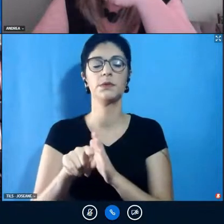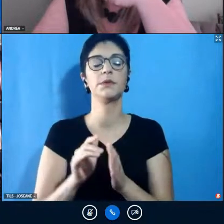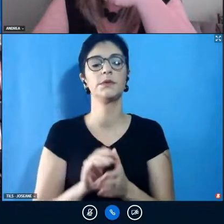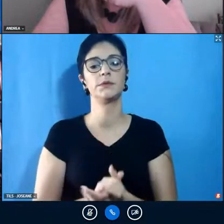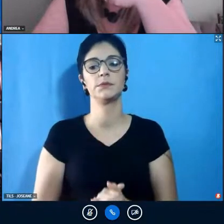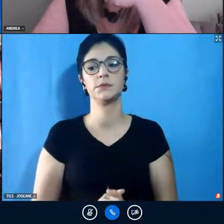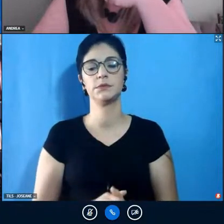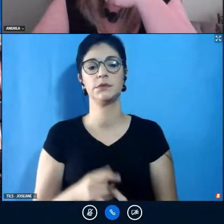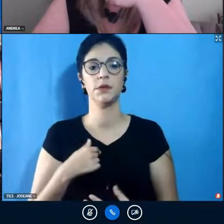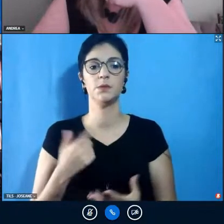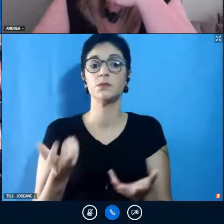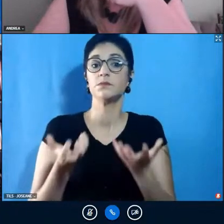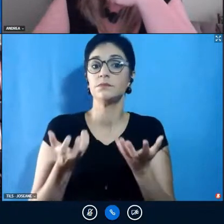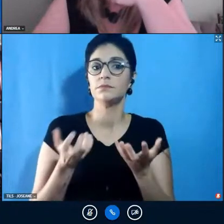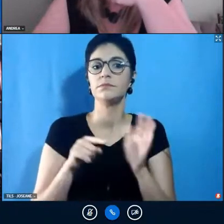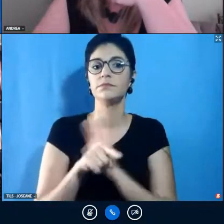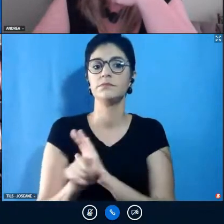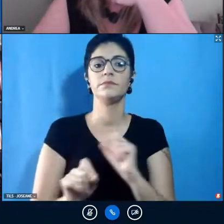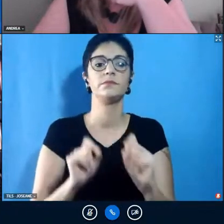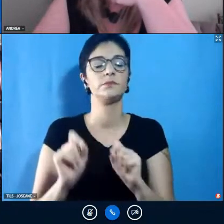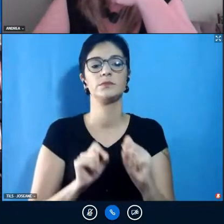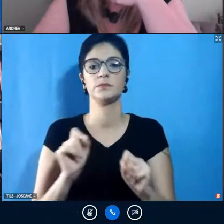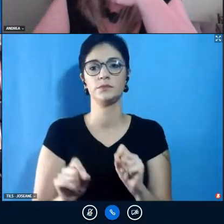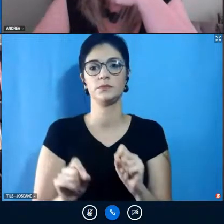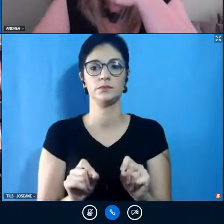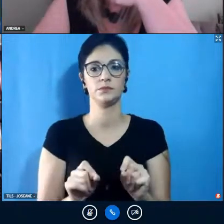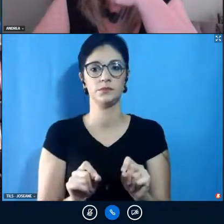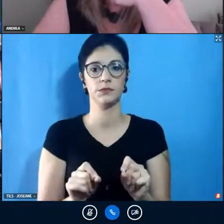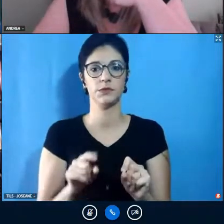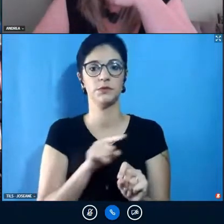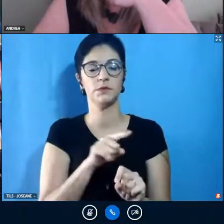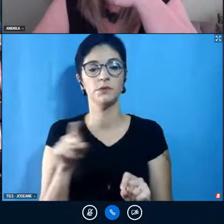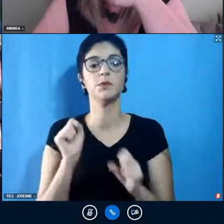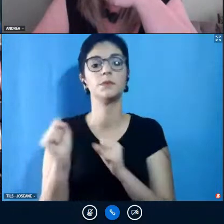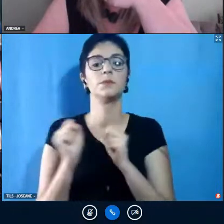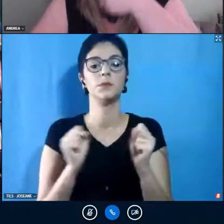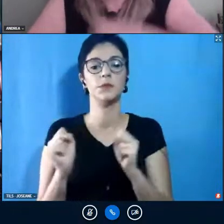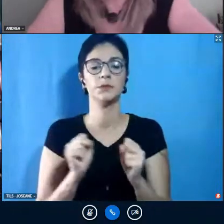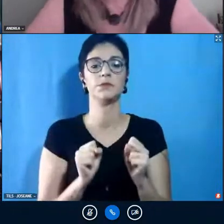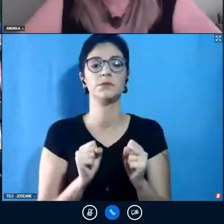gostaria de perguntar, e vocês podem...